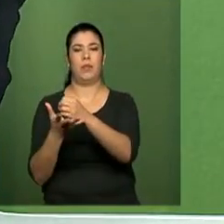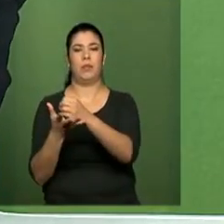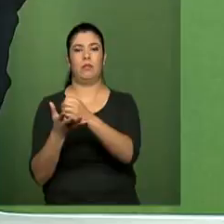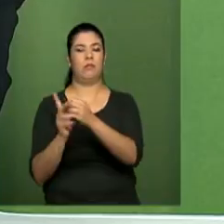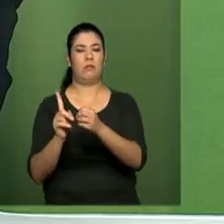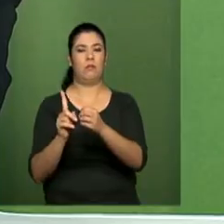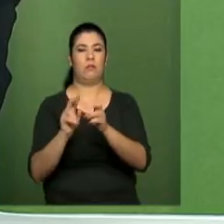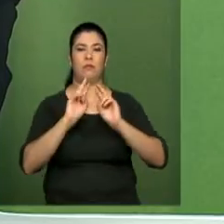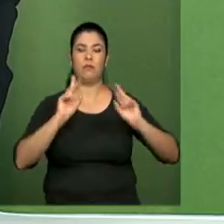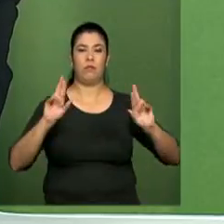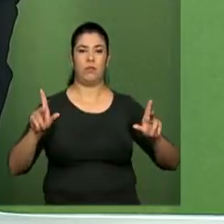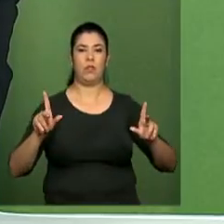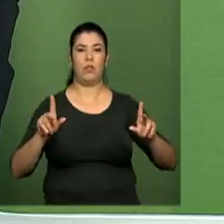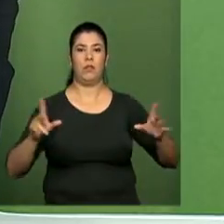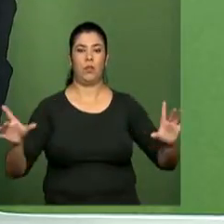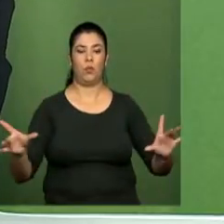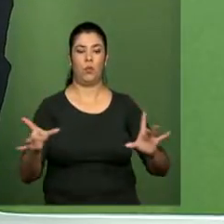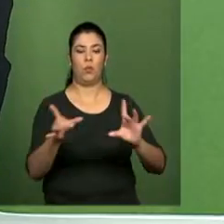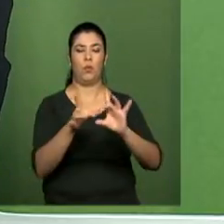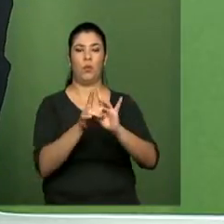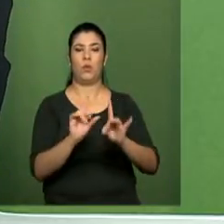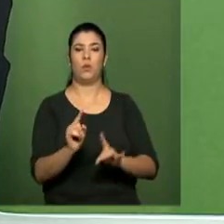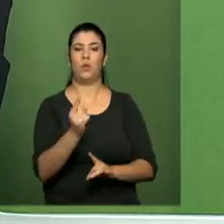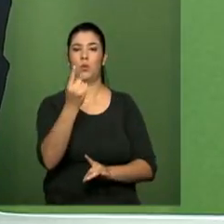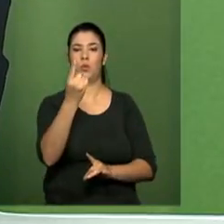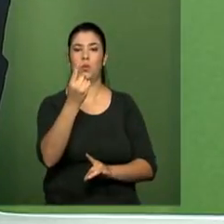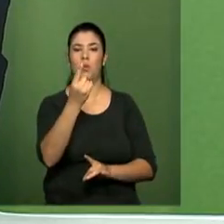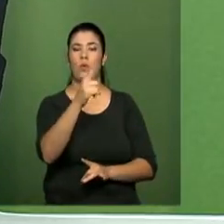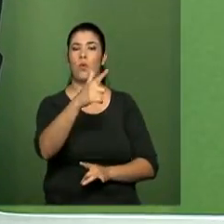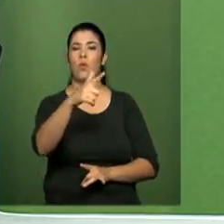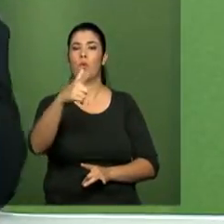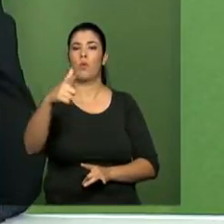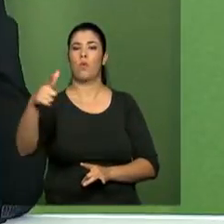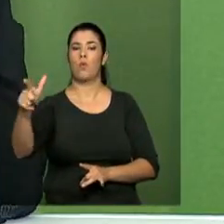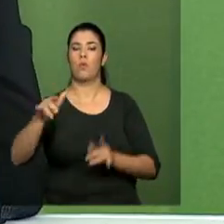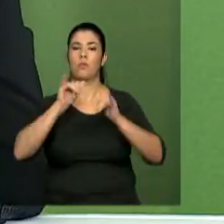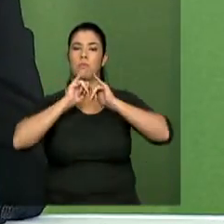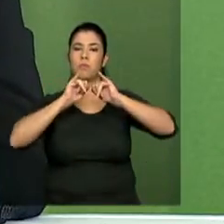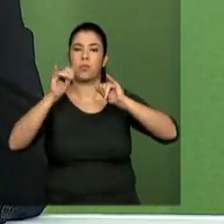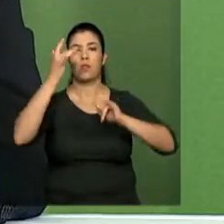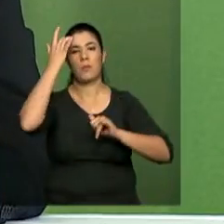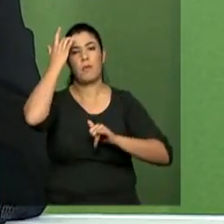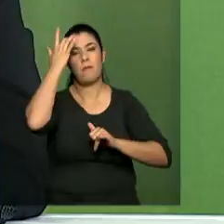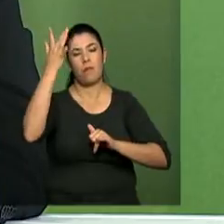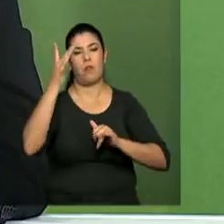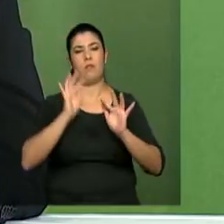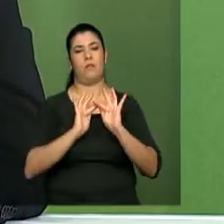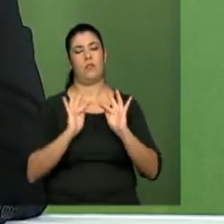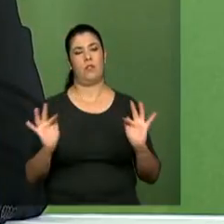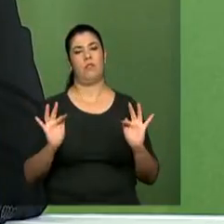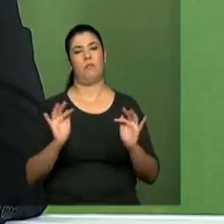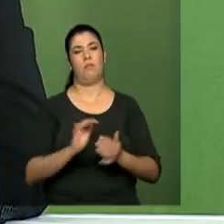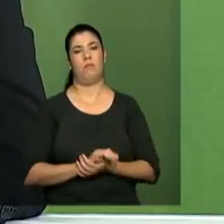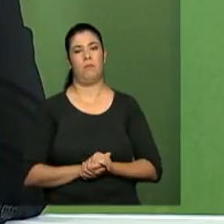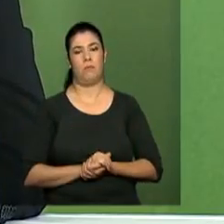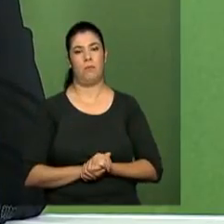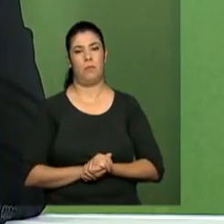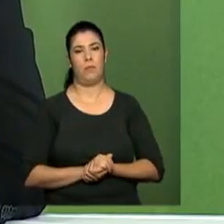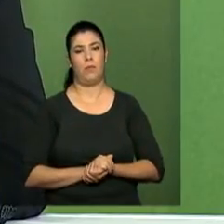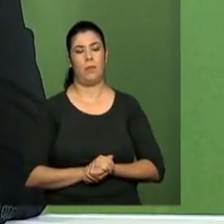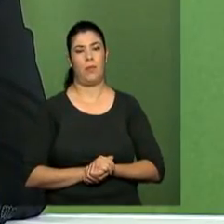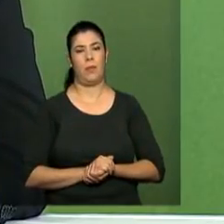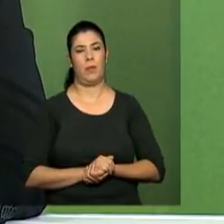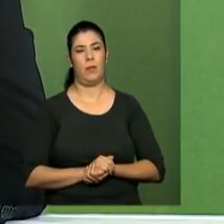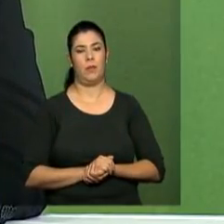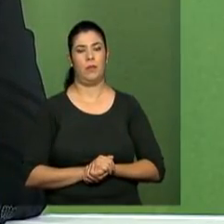unificarmos esta base todo o restante se torna muito mais simples no país a